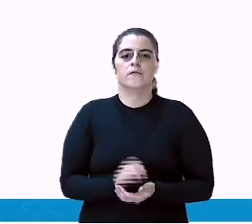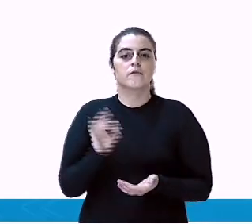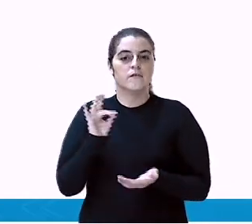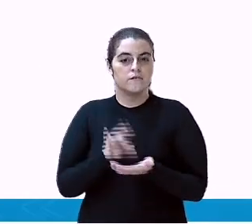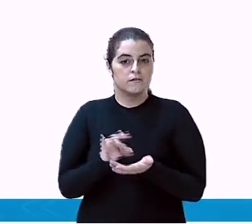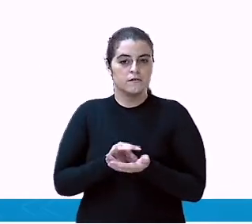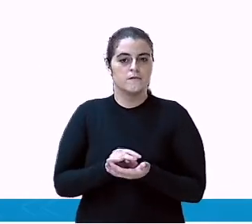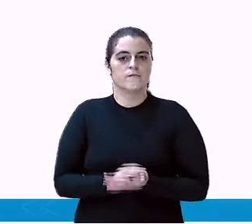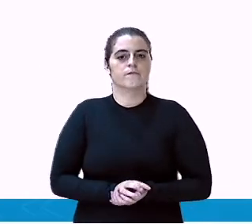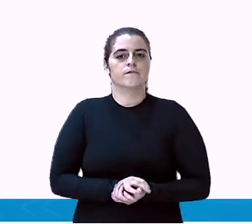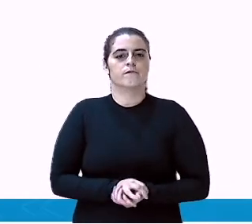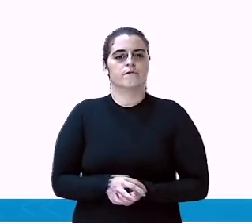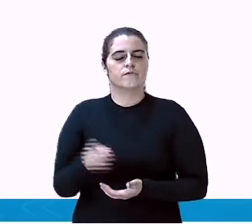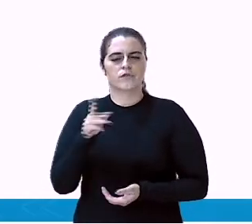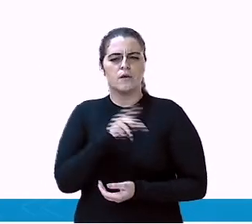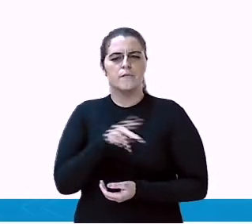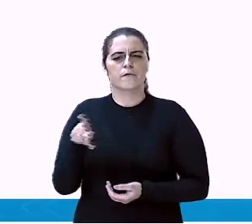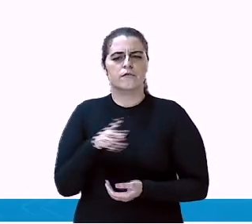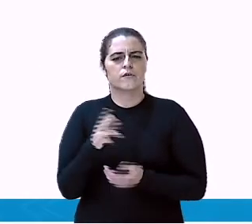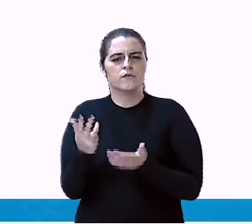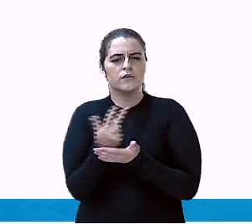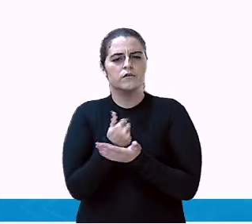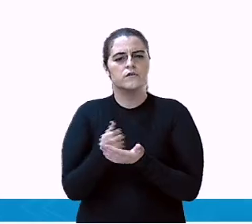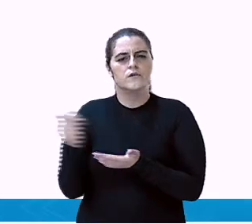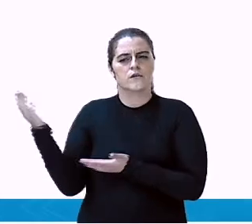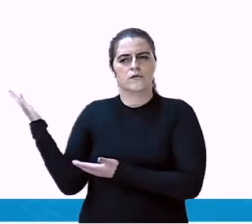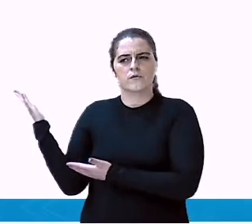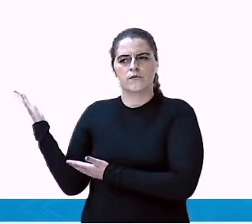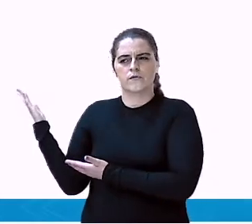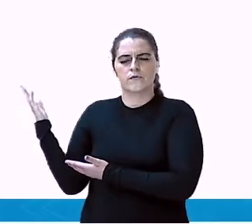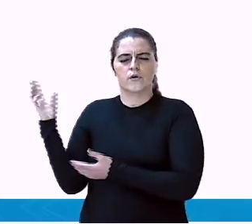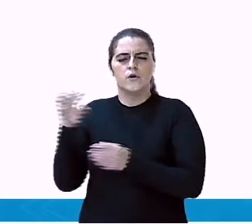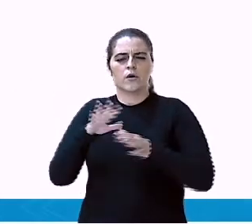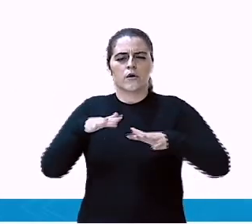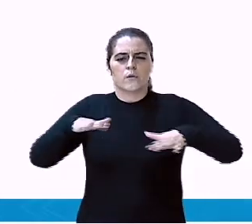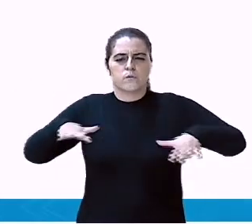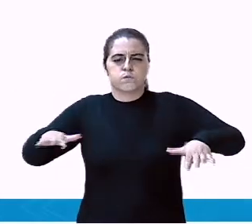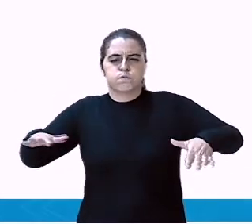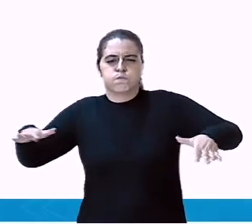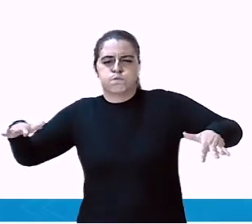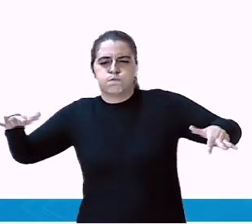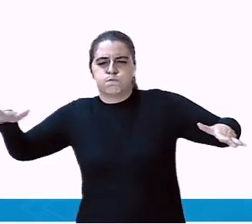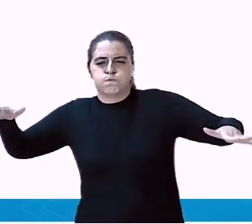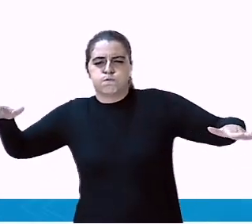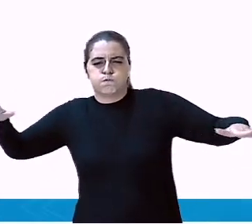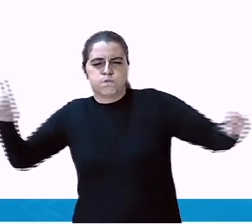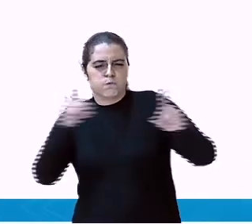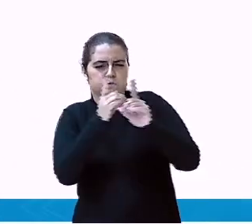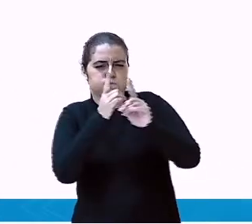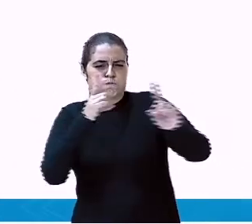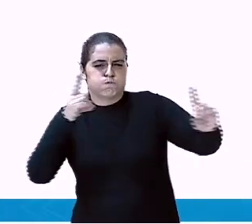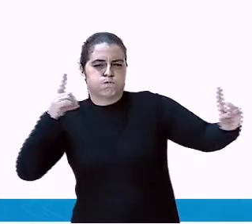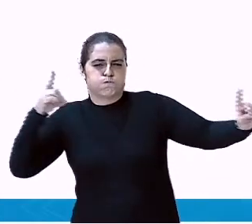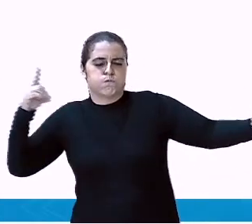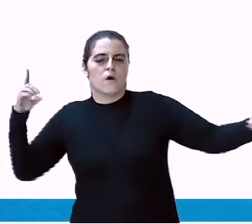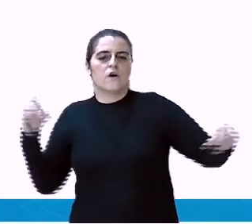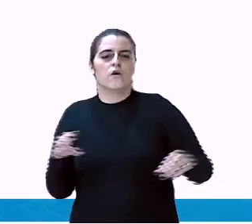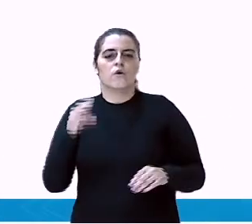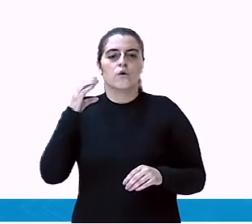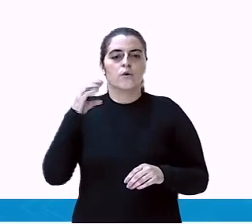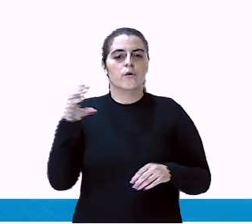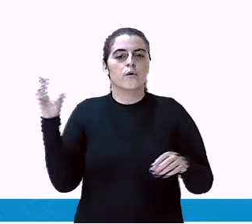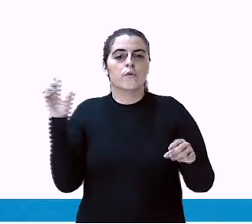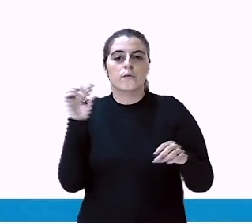mesmo? Então, aqui a professora trouxe até um desenho. Ó, o som longo, ele tem uma vibração comprida, uma vibração maior. E o som curto, ele